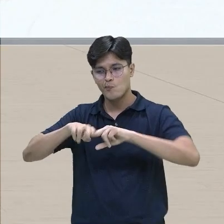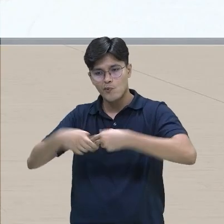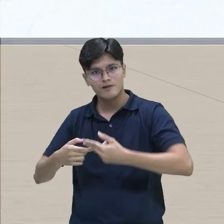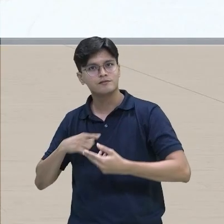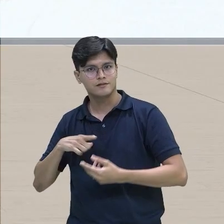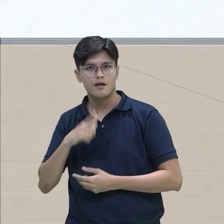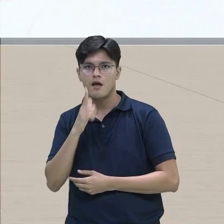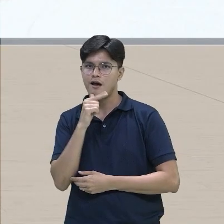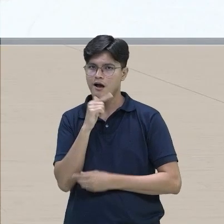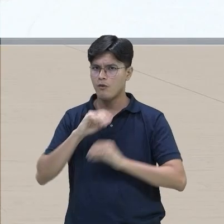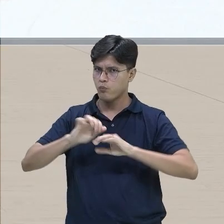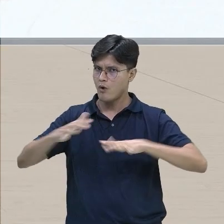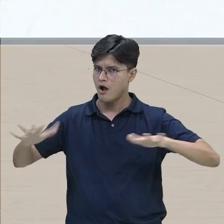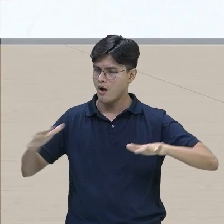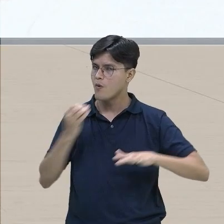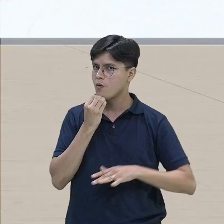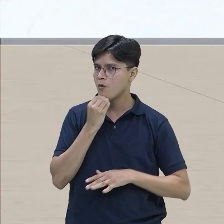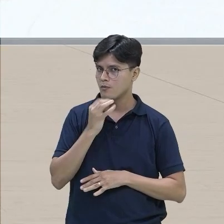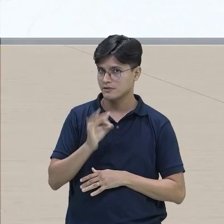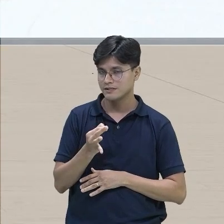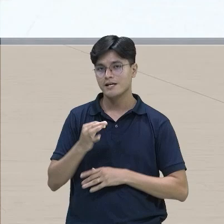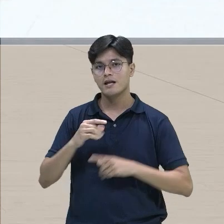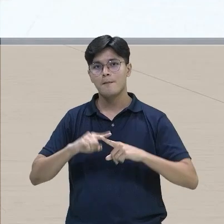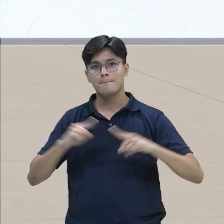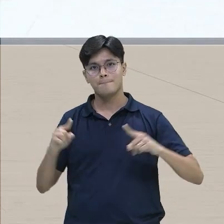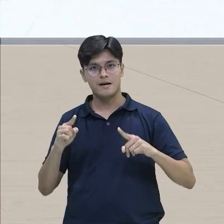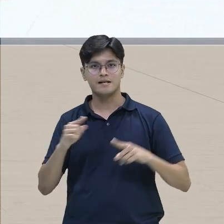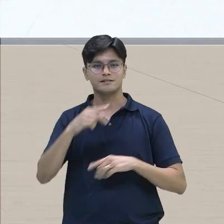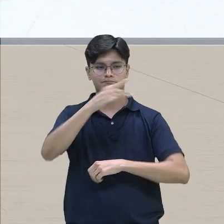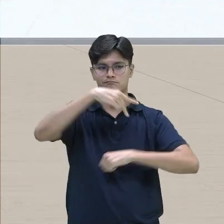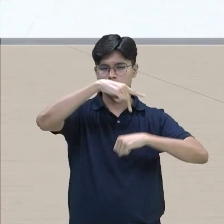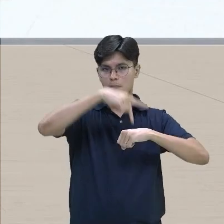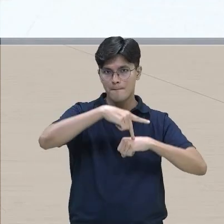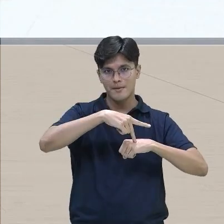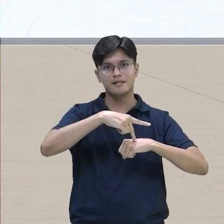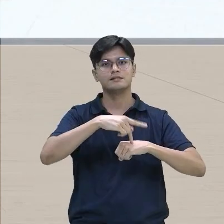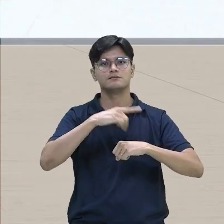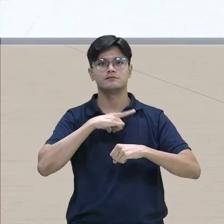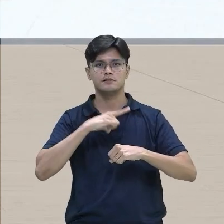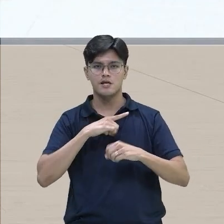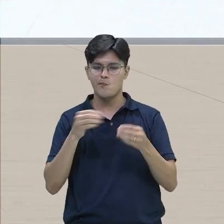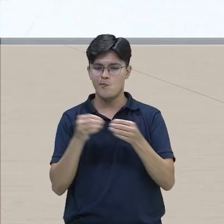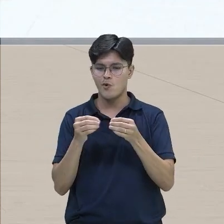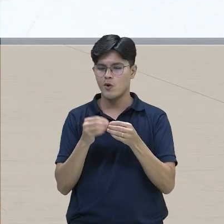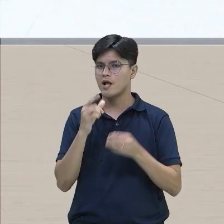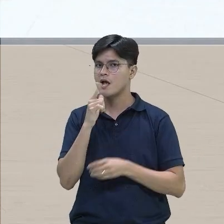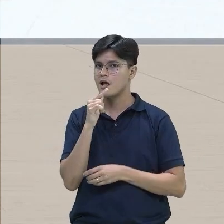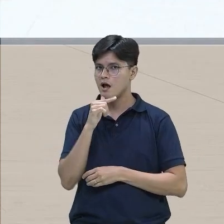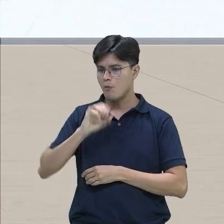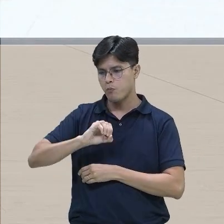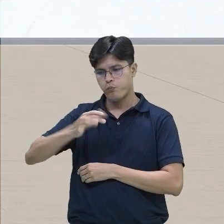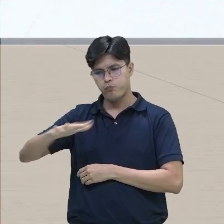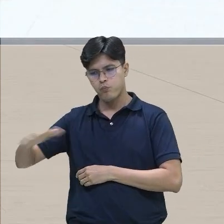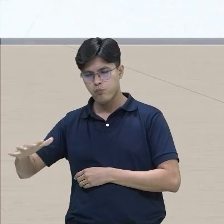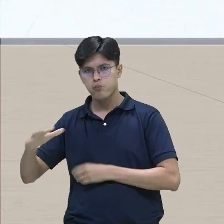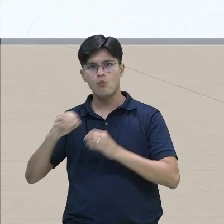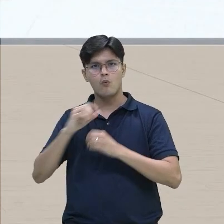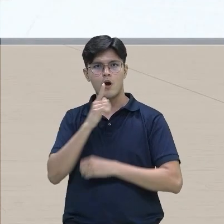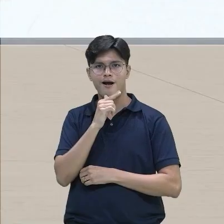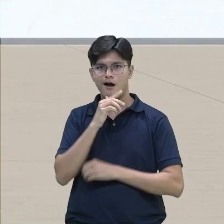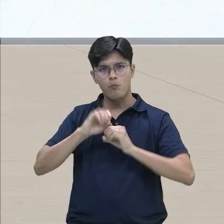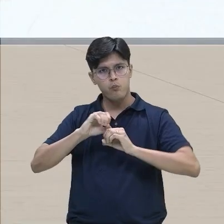banhado ali por o mar, tem um litoral, né, por o oceano, ele tem uma certa área